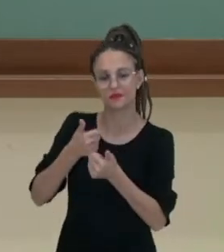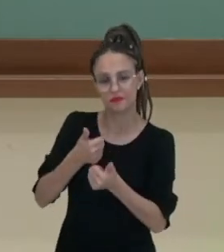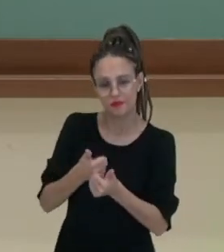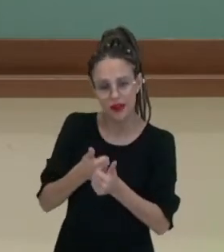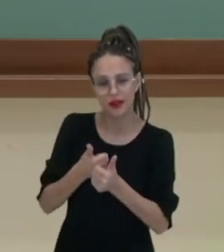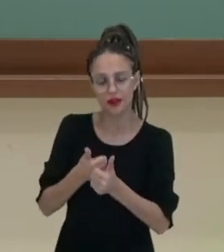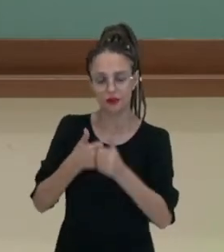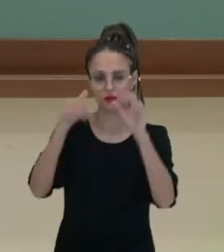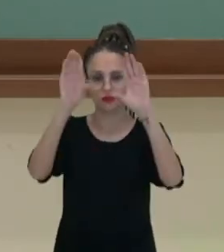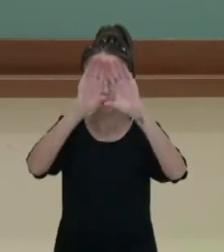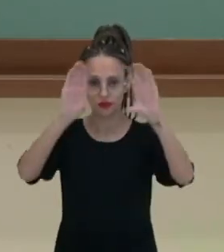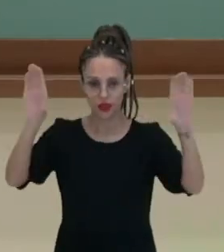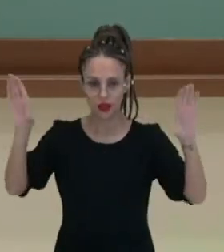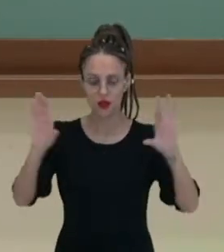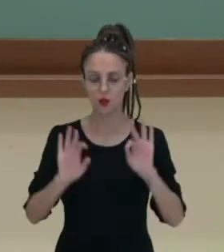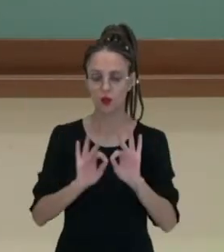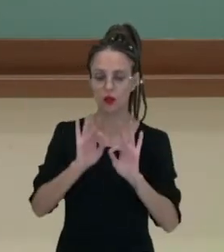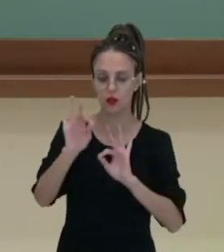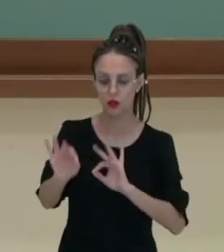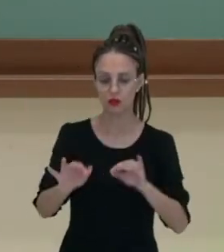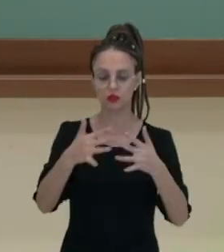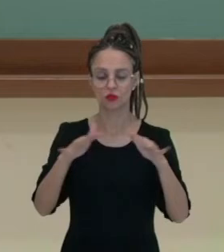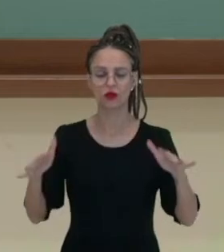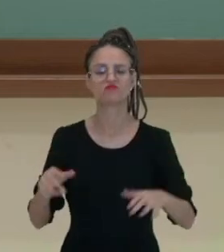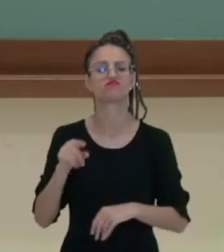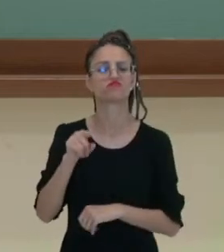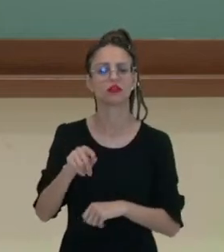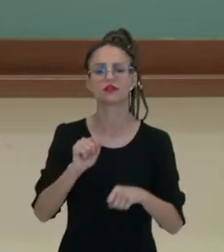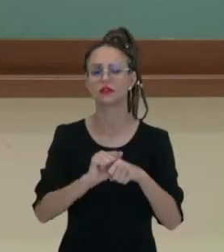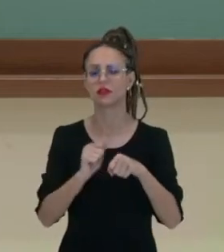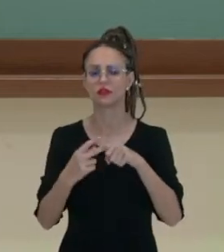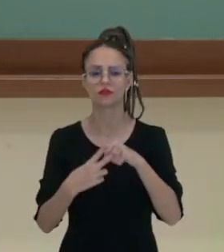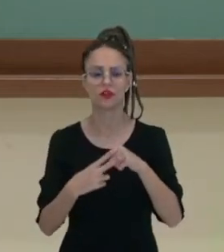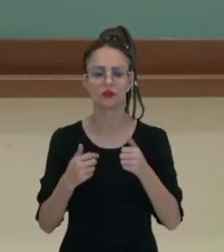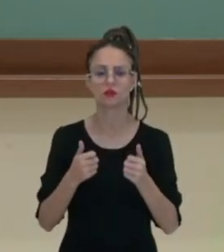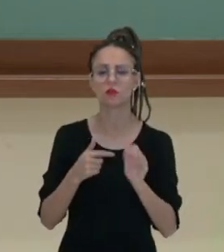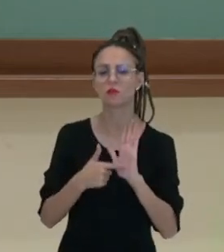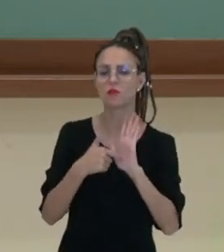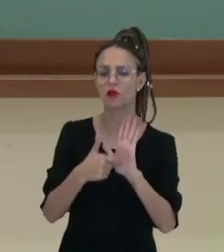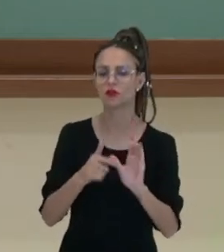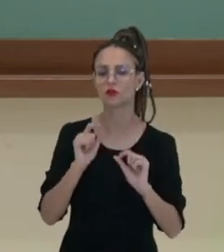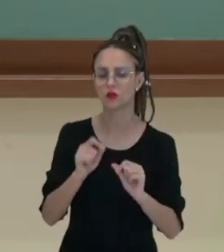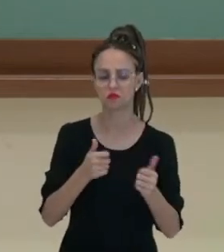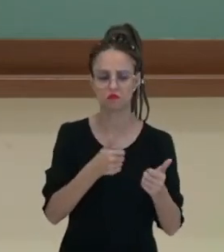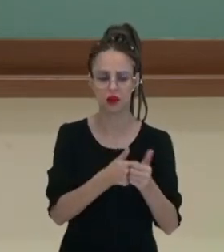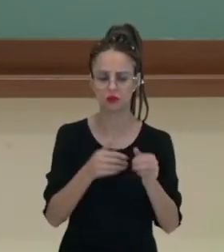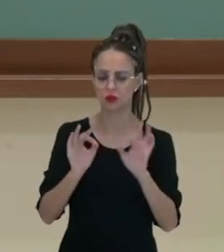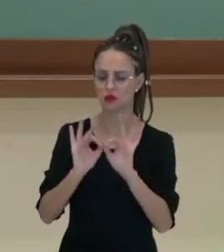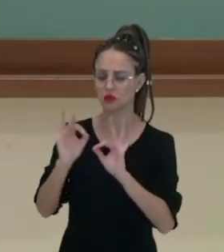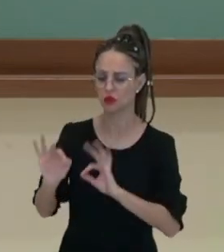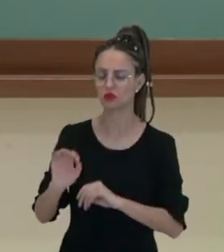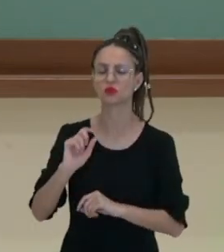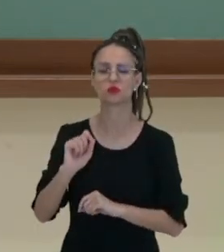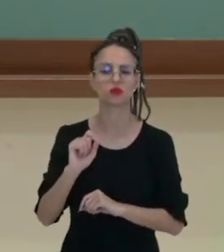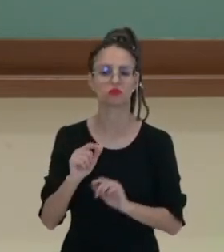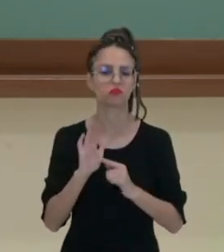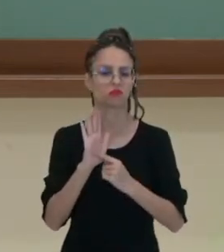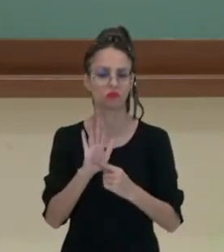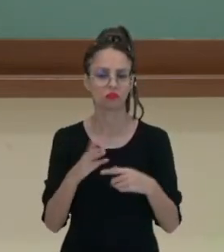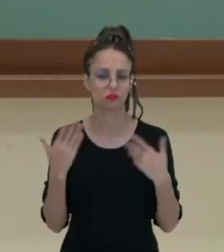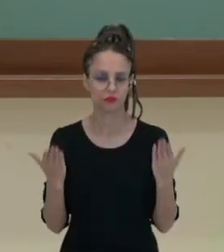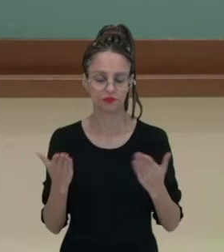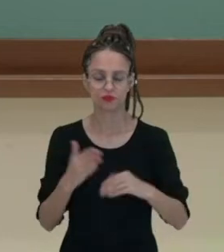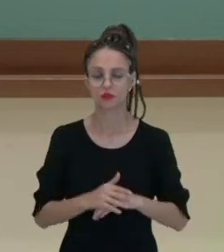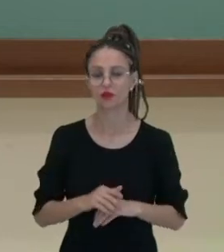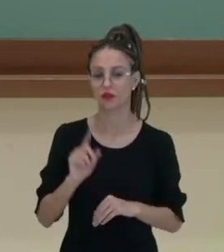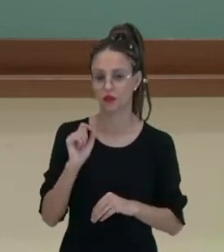longe do mar, o que revelam os advérbios de lugar, perto e longe, sobre o estado em que Ismália se encontrava?